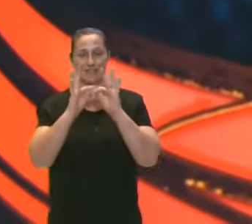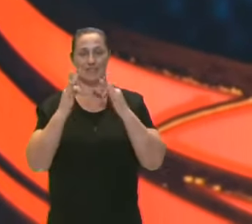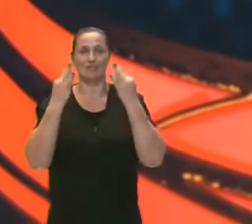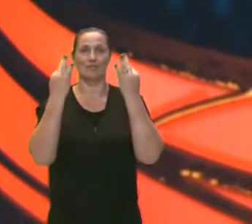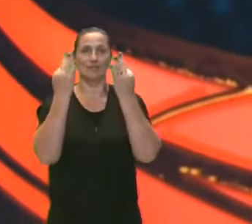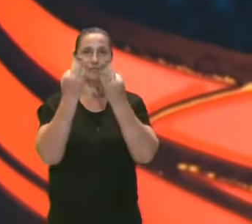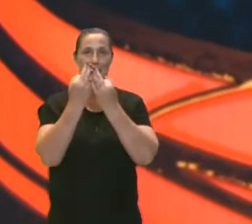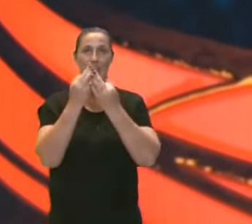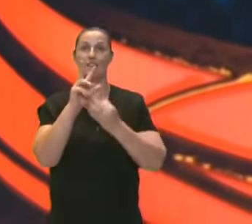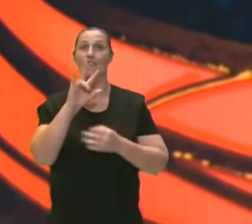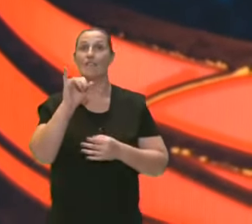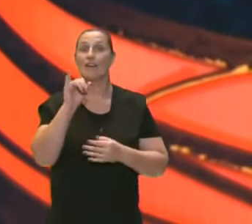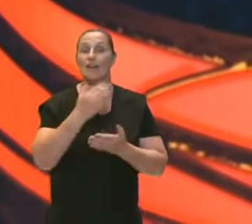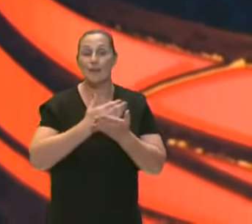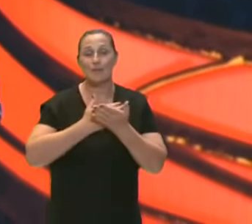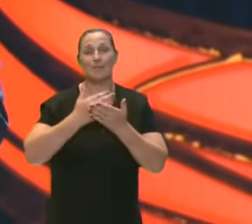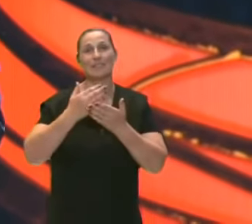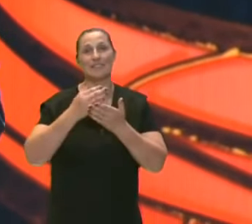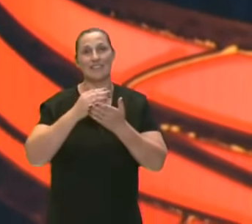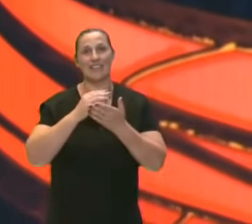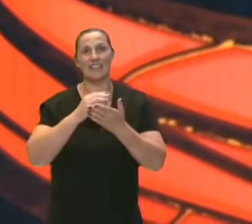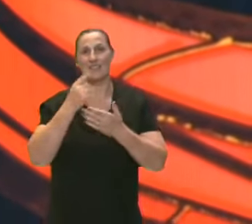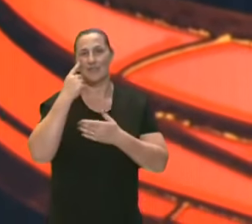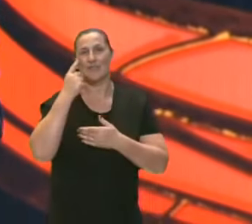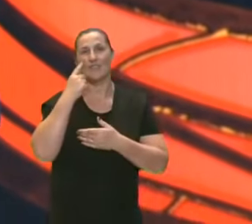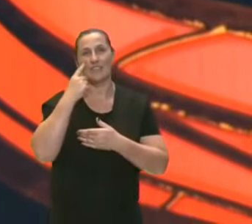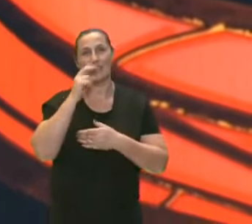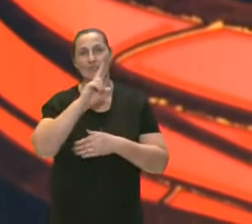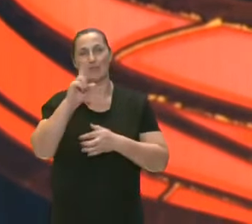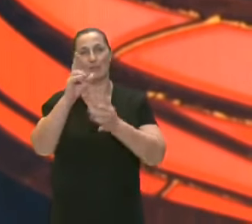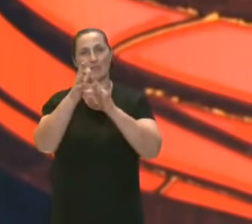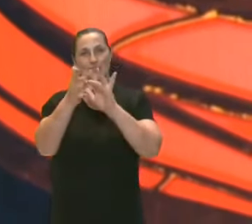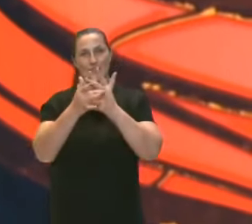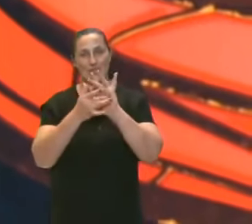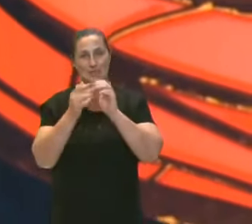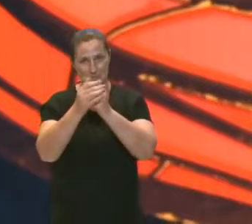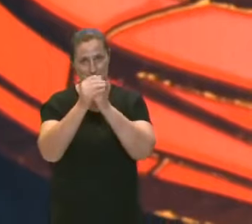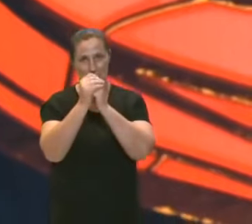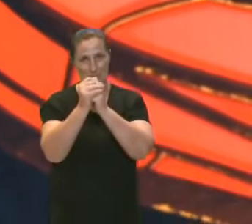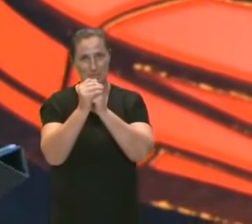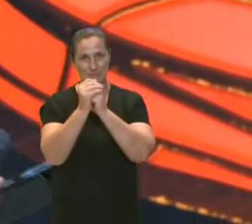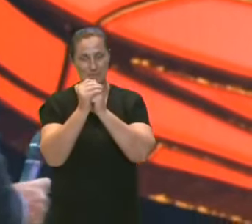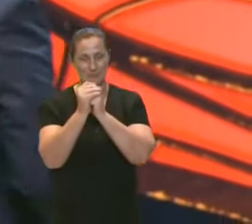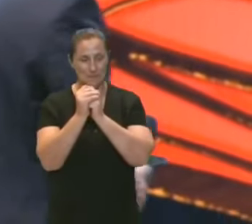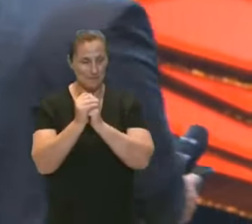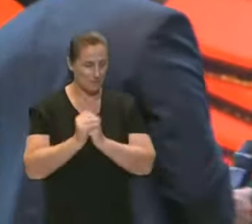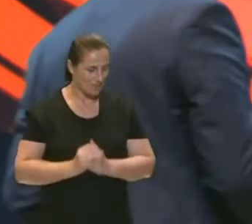Vai começar, você vai ver, em nome de Jesus. Amém.